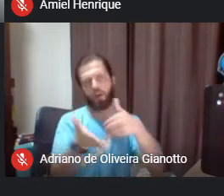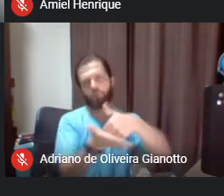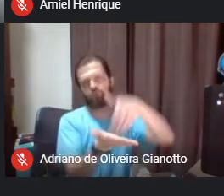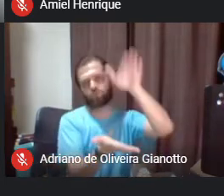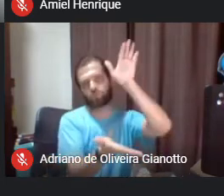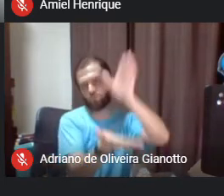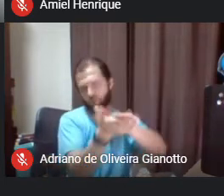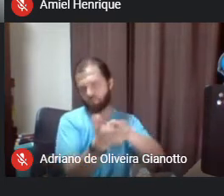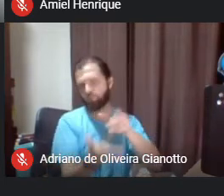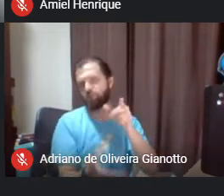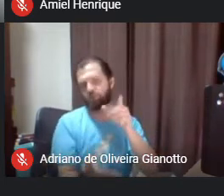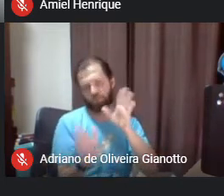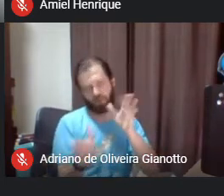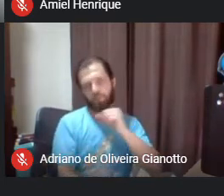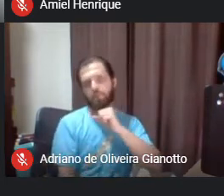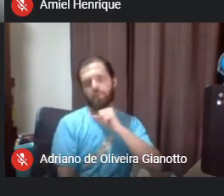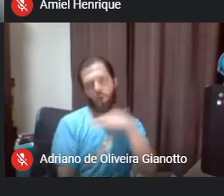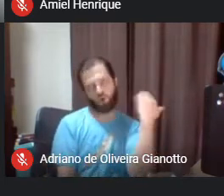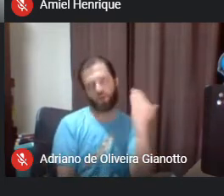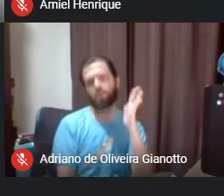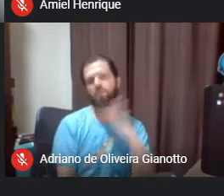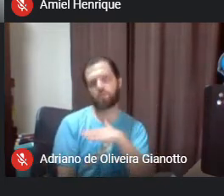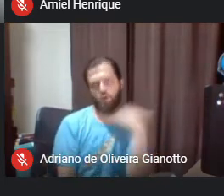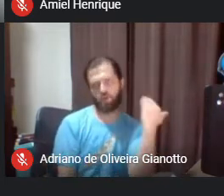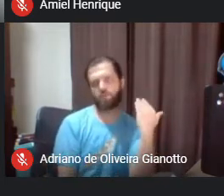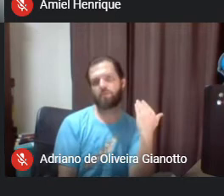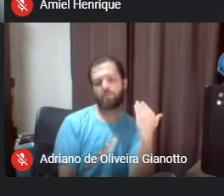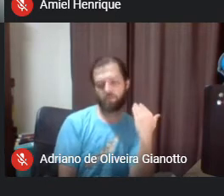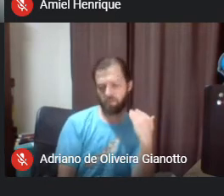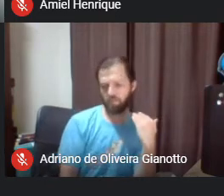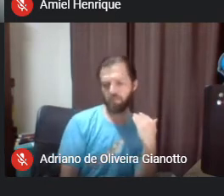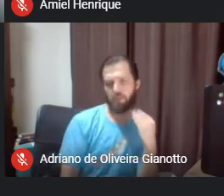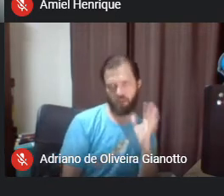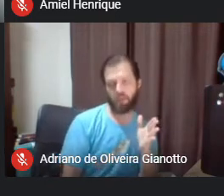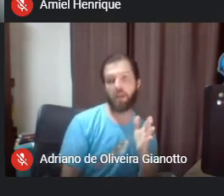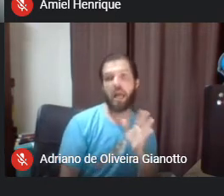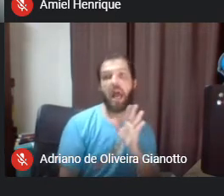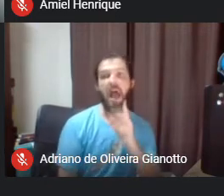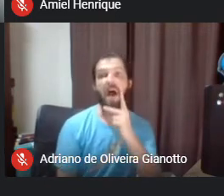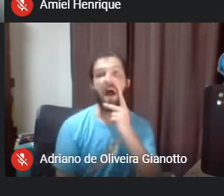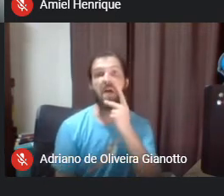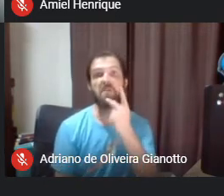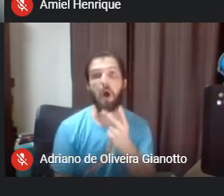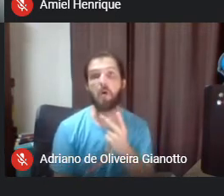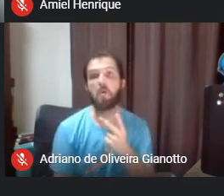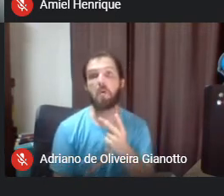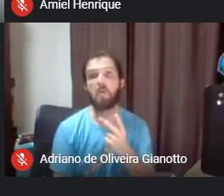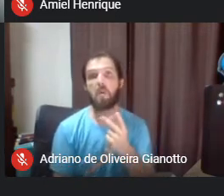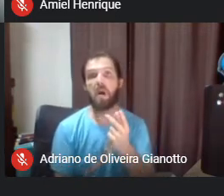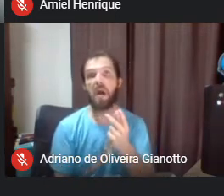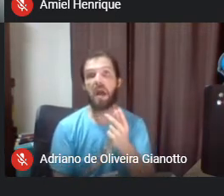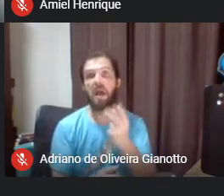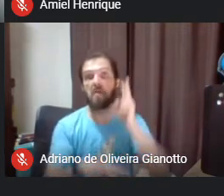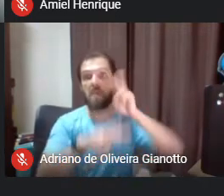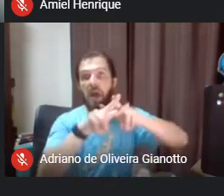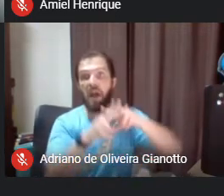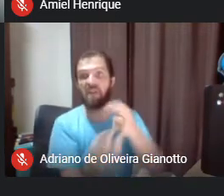monte de experimento com essa criança. Então, teve muitas mortes, ele foi causador de muitas mortes. E foi penalizado por isso também.